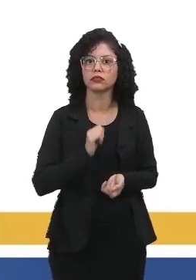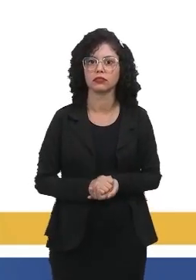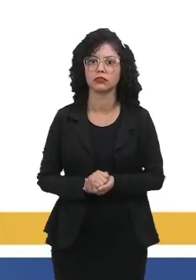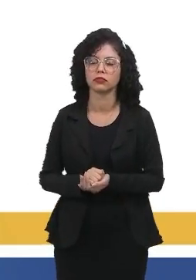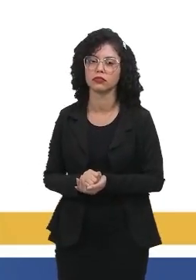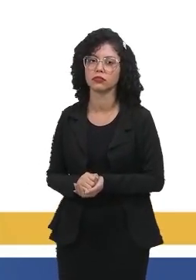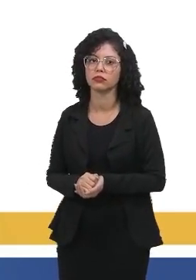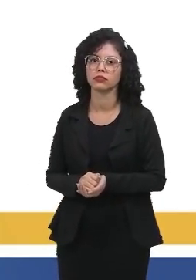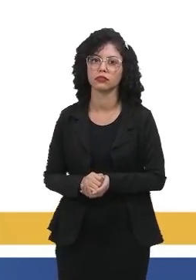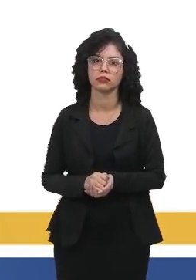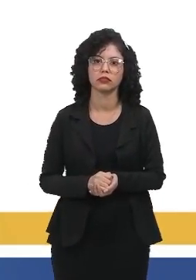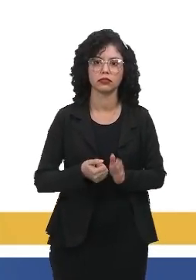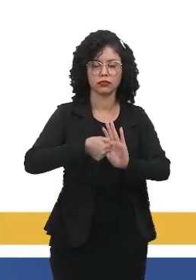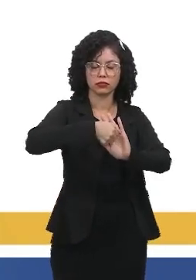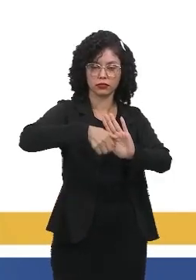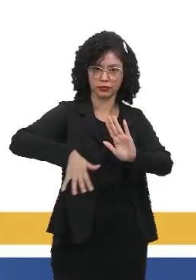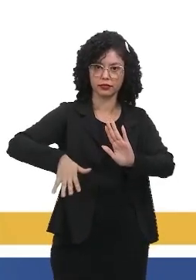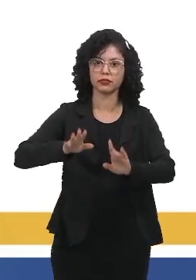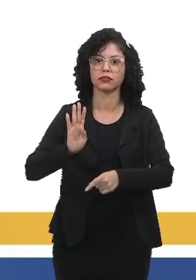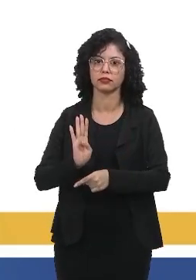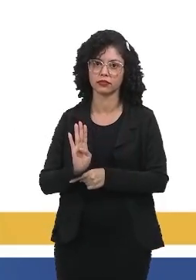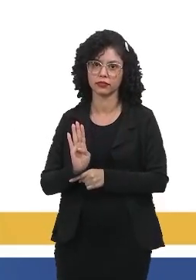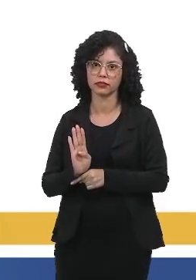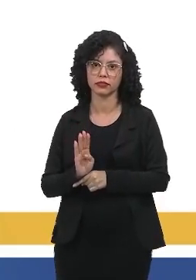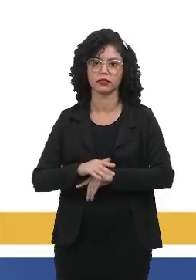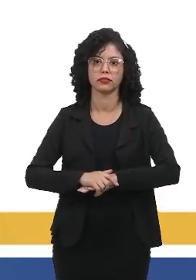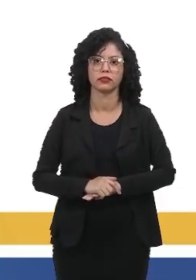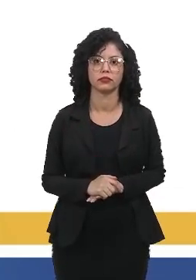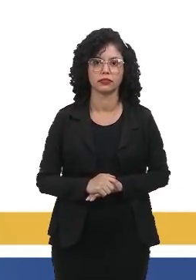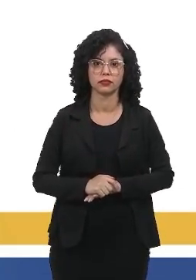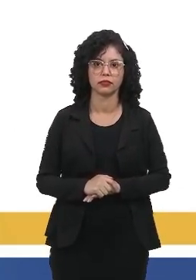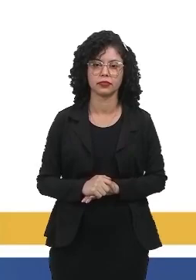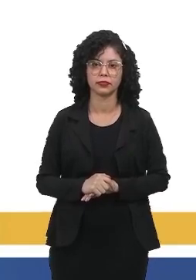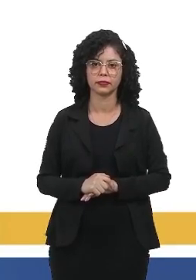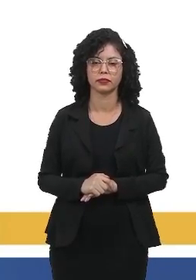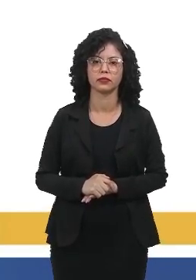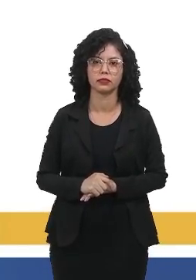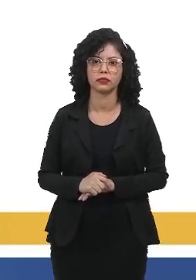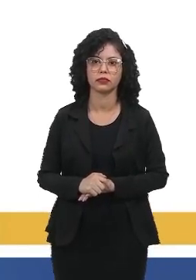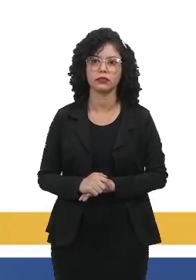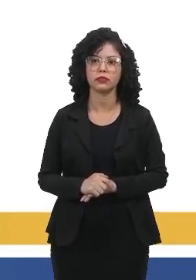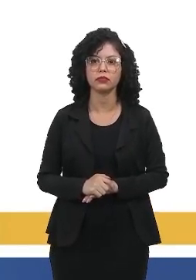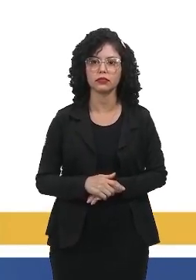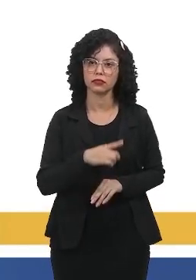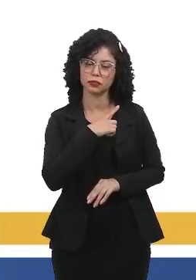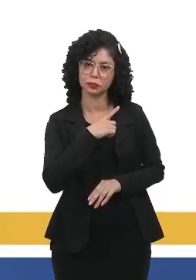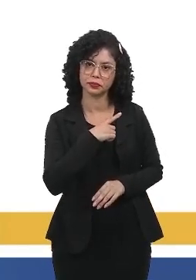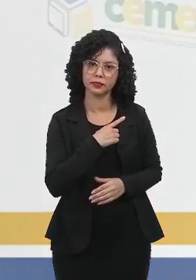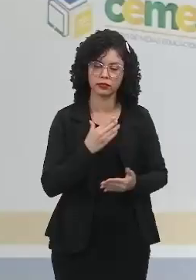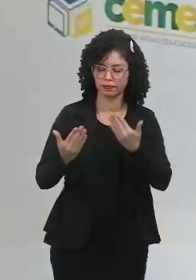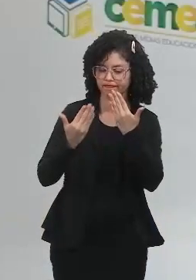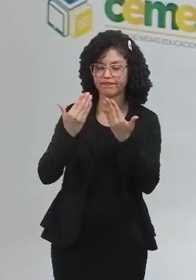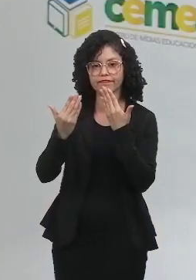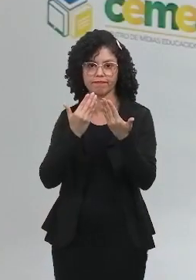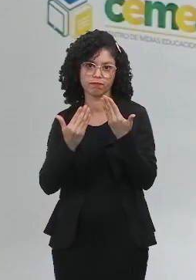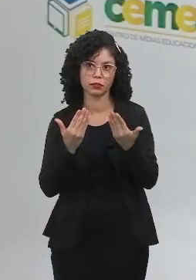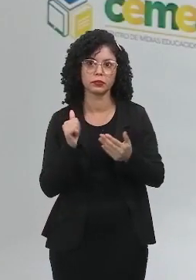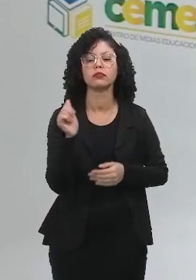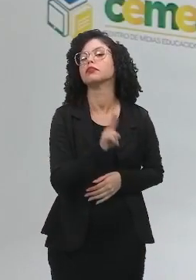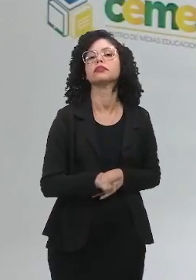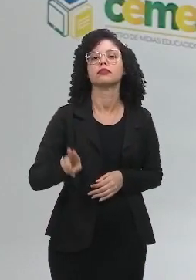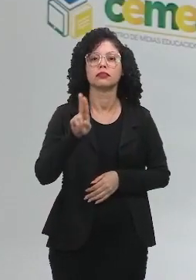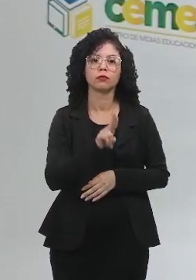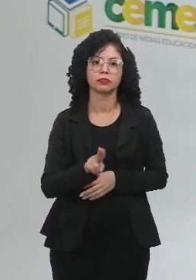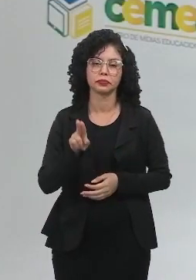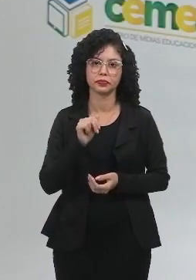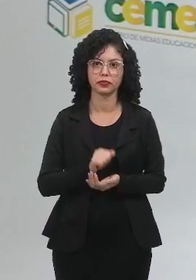E H pessoal uma metáfora né Há essa essa metáfora essa comparação ela usa essa